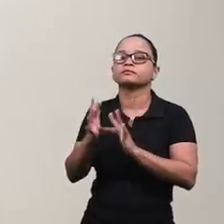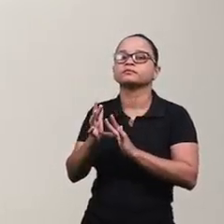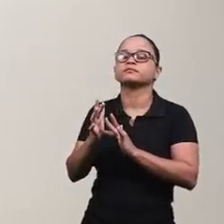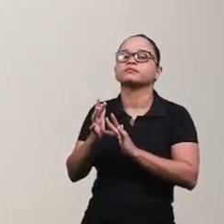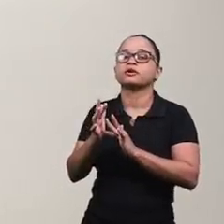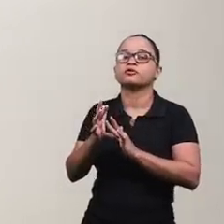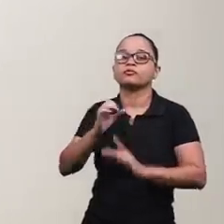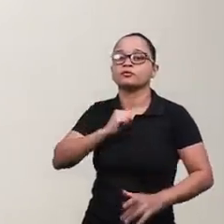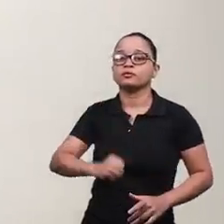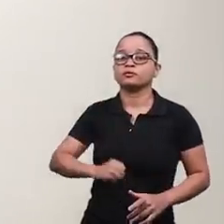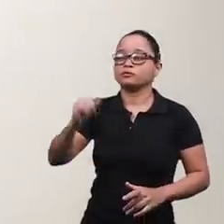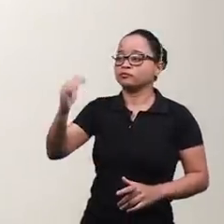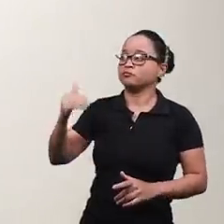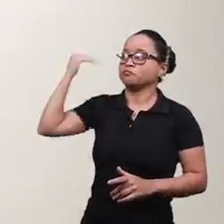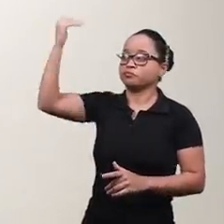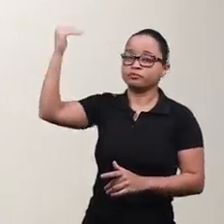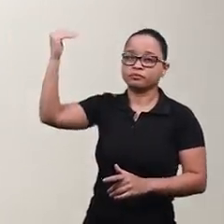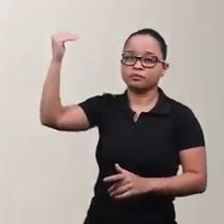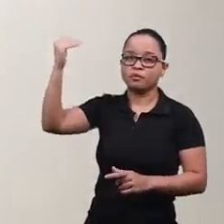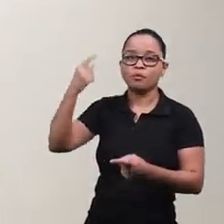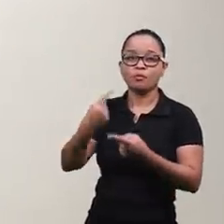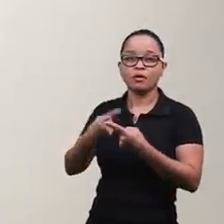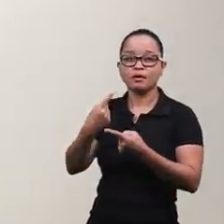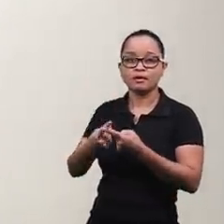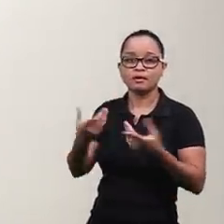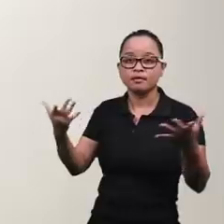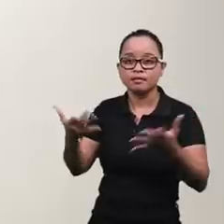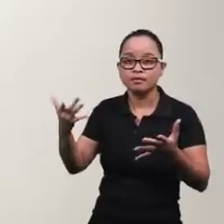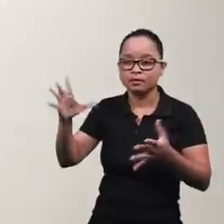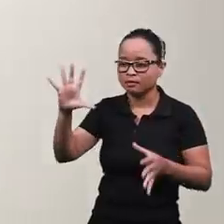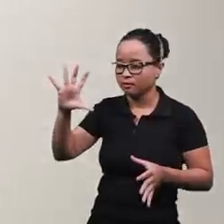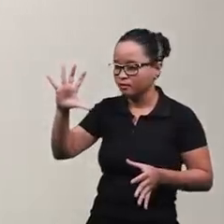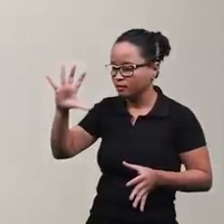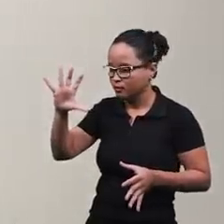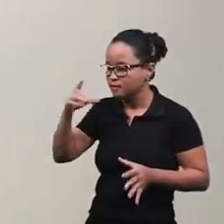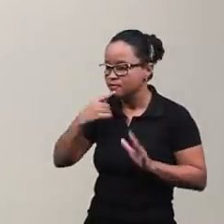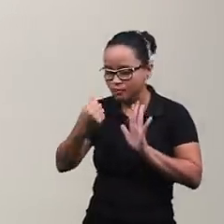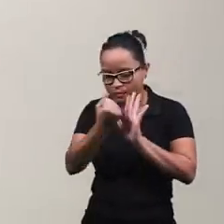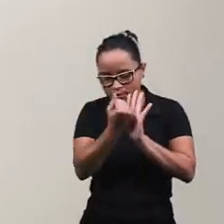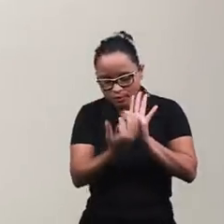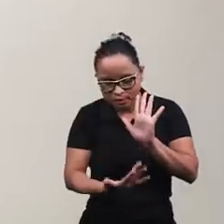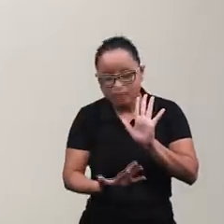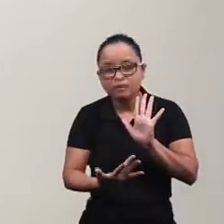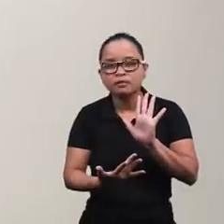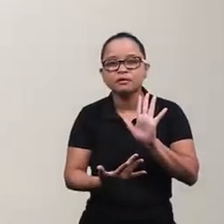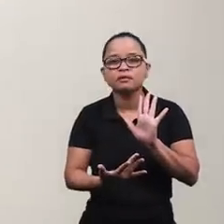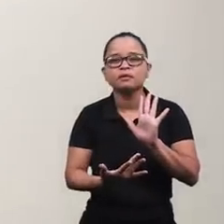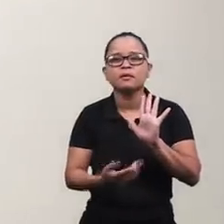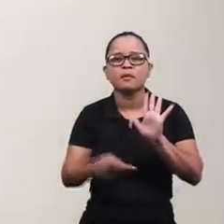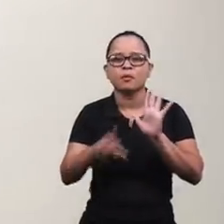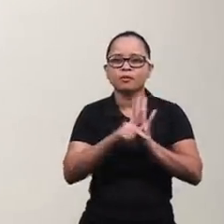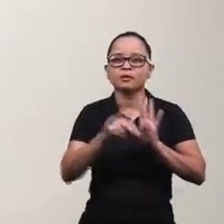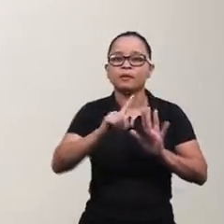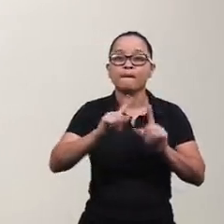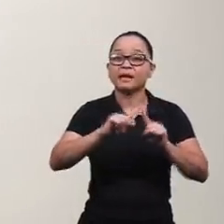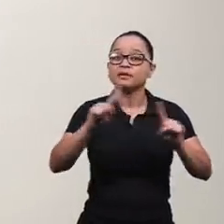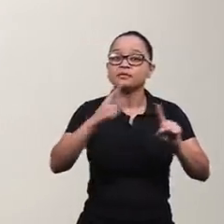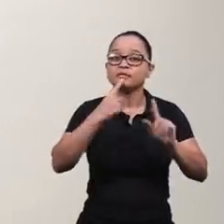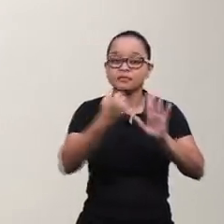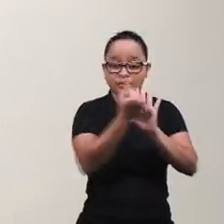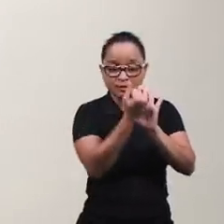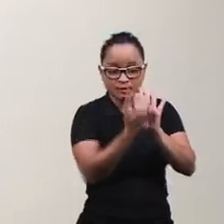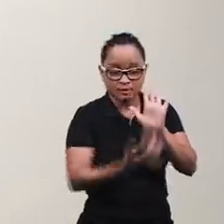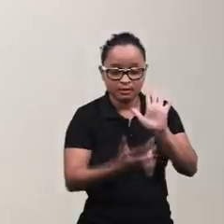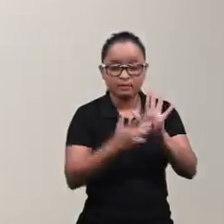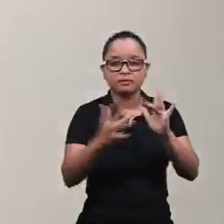quem do Sumo Sacerdote daquele que entrou não com sangue alheio mas por seu próprio sangue e